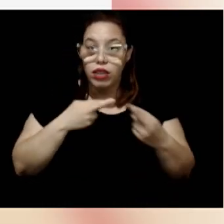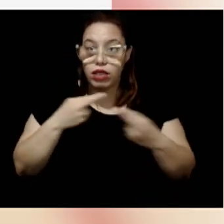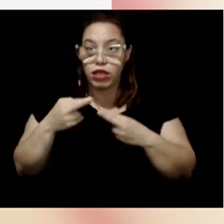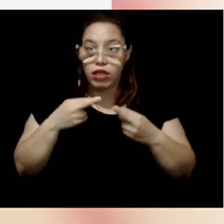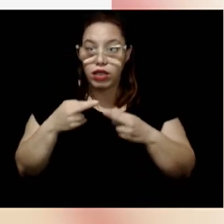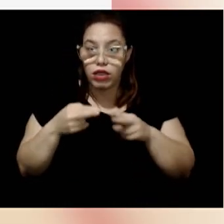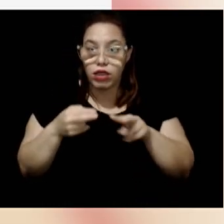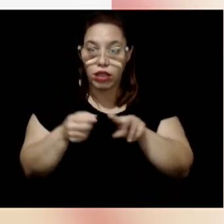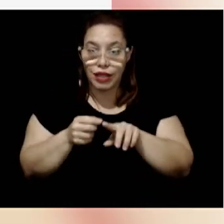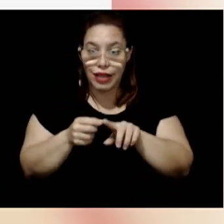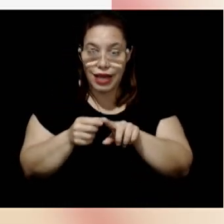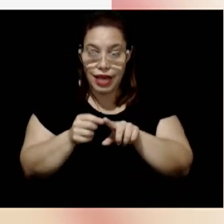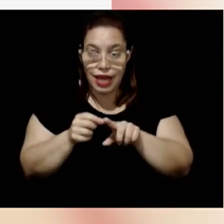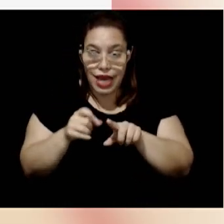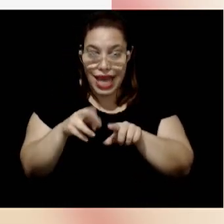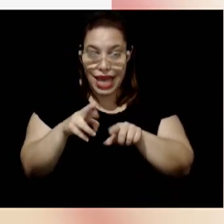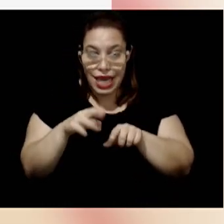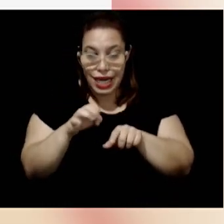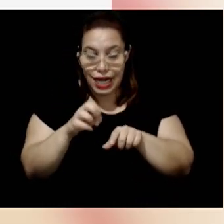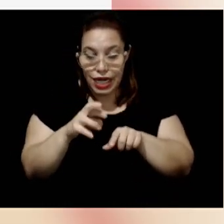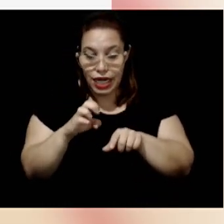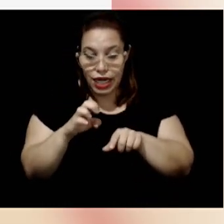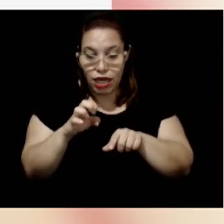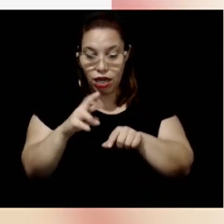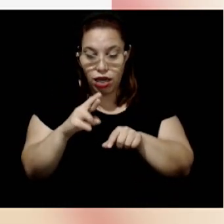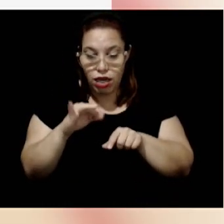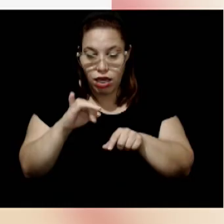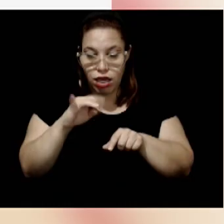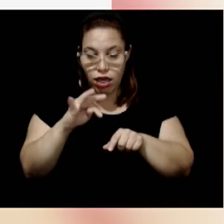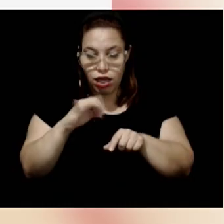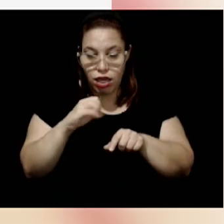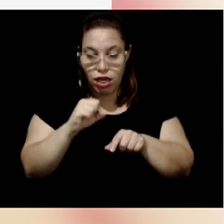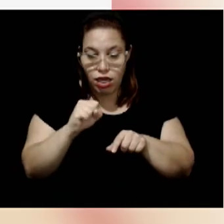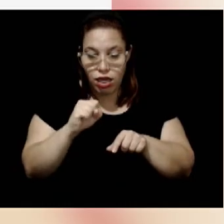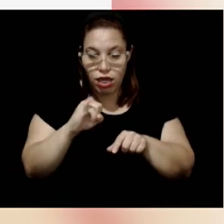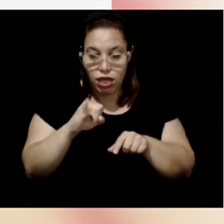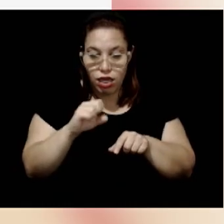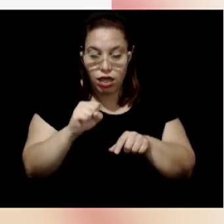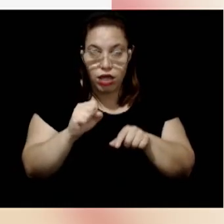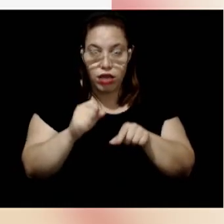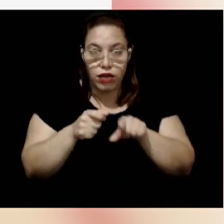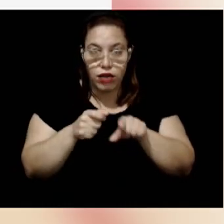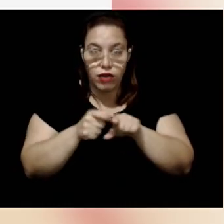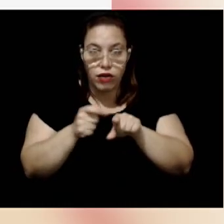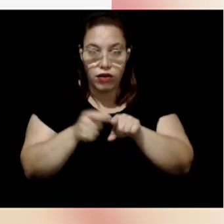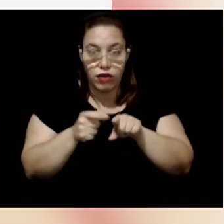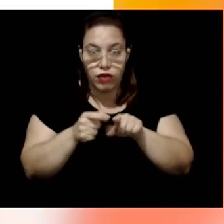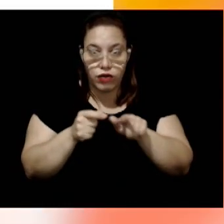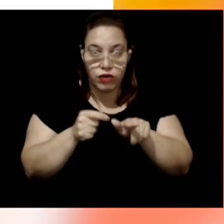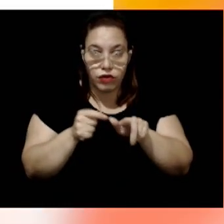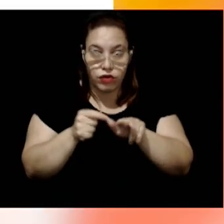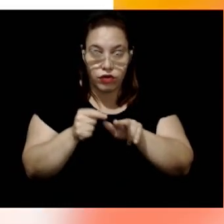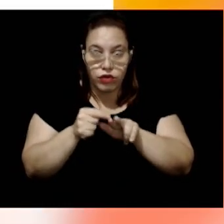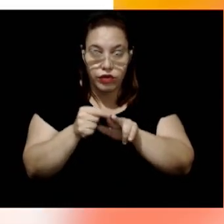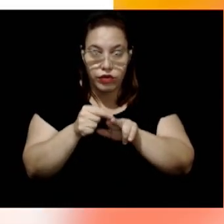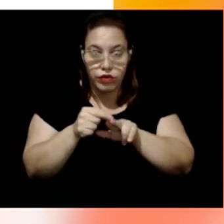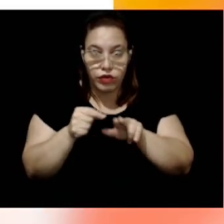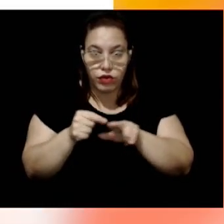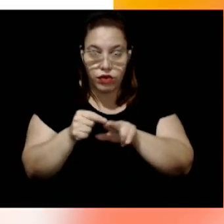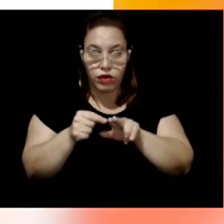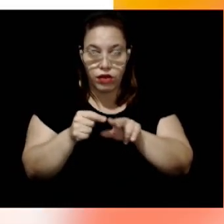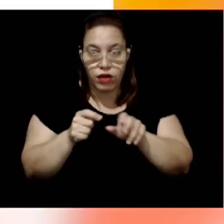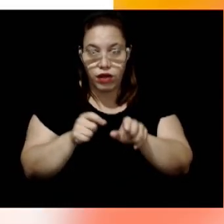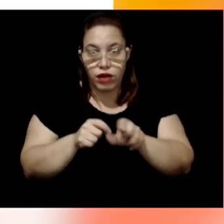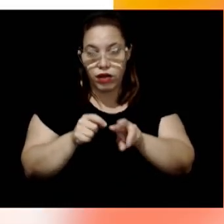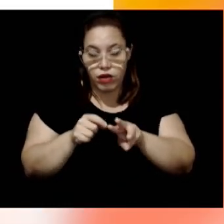cristais, pequenos cristais de urato, que se depositam, entre outros lugares, na articulação. Pode se depositar também em